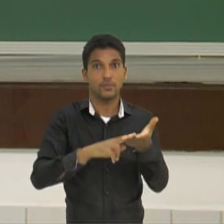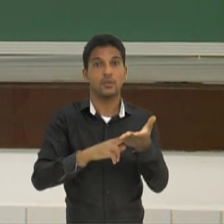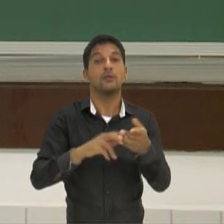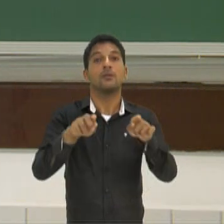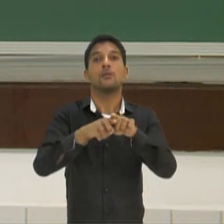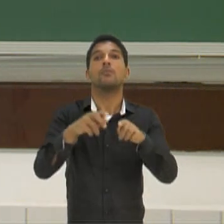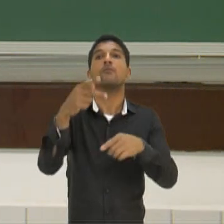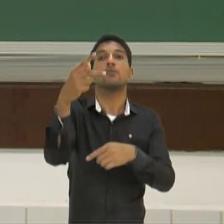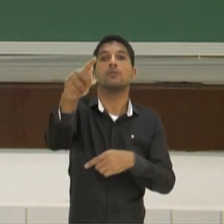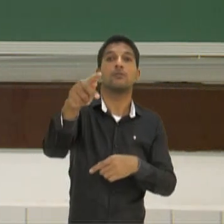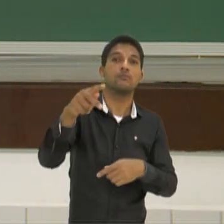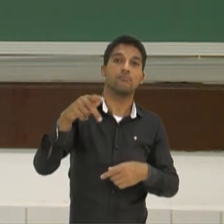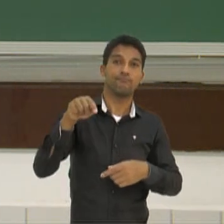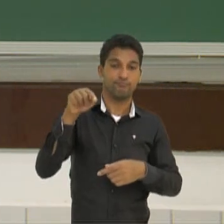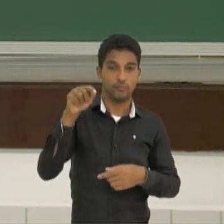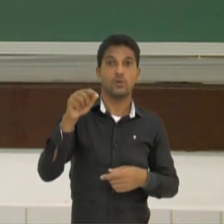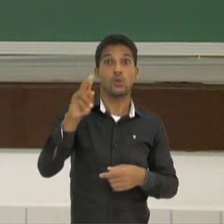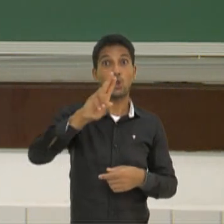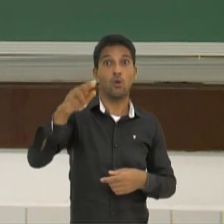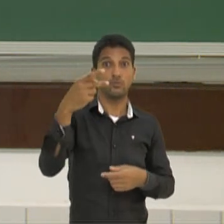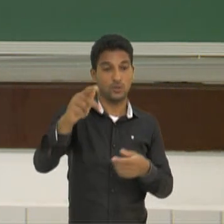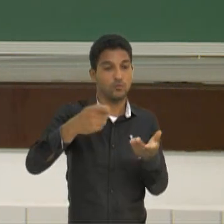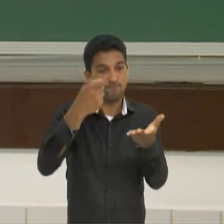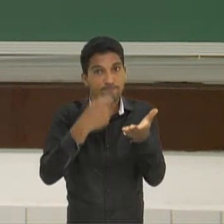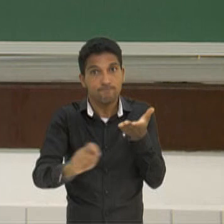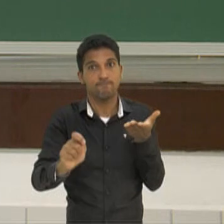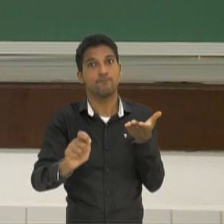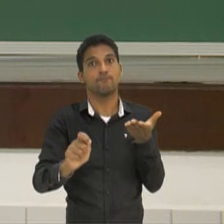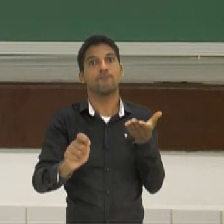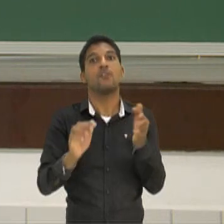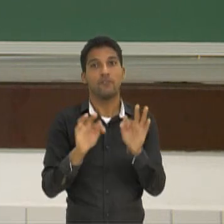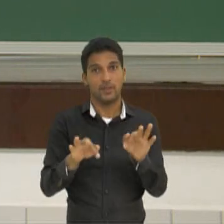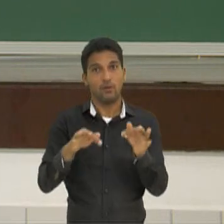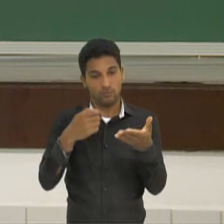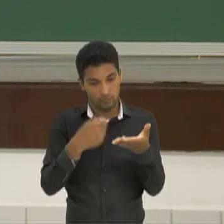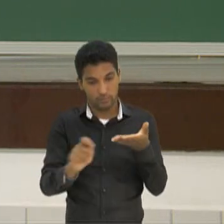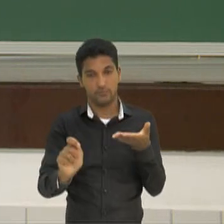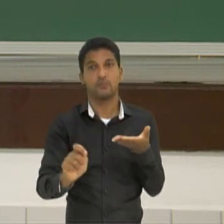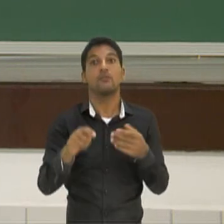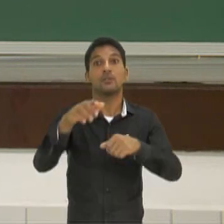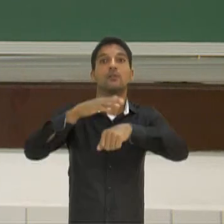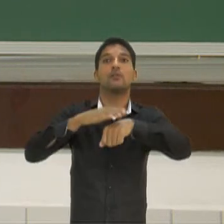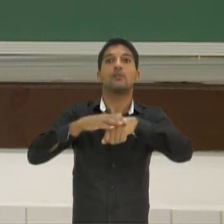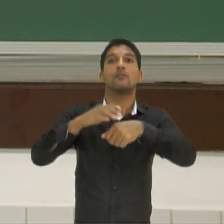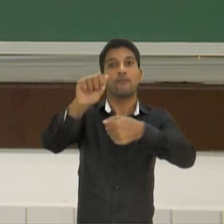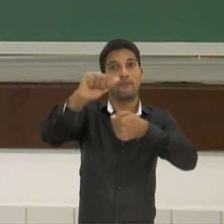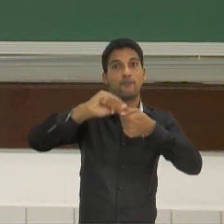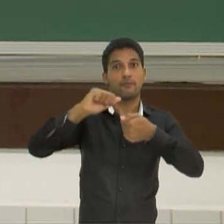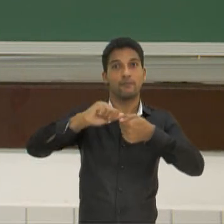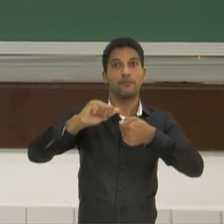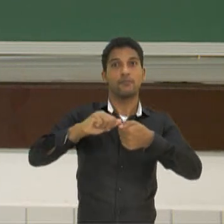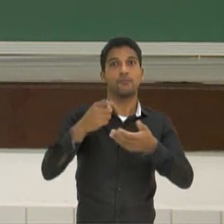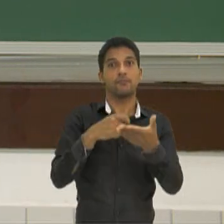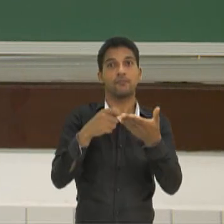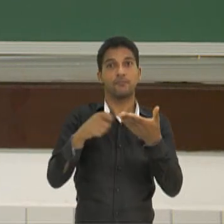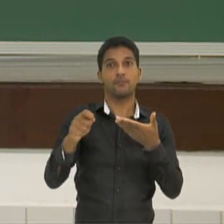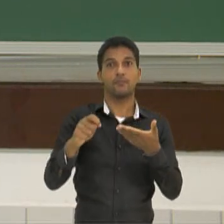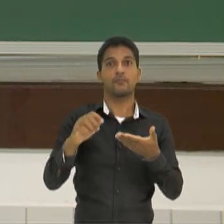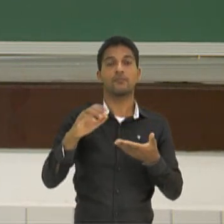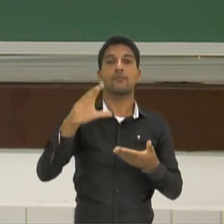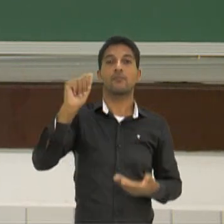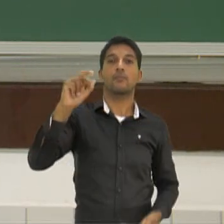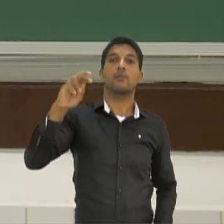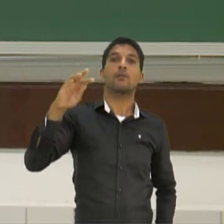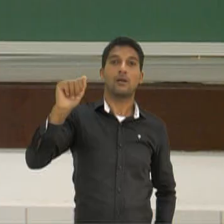para vocês lerem e podem praticar, né? Vamos fazer aí uma carta de reclamação, ela pode ter aí entre 5 a 10 linhas,